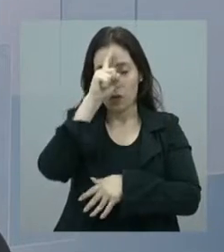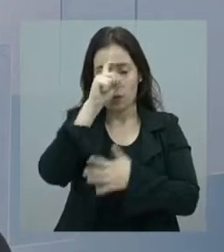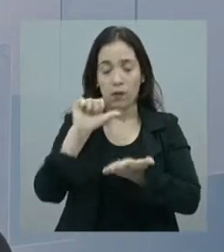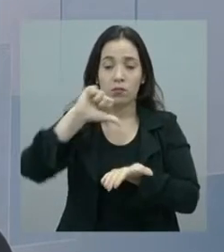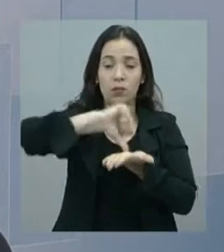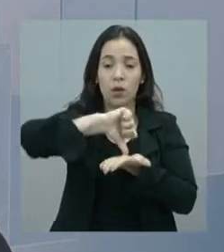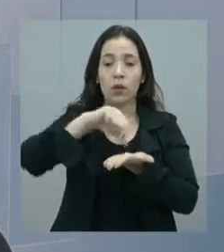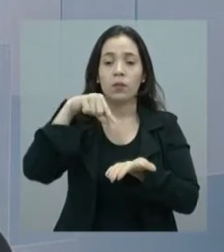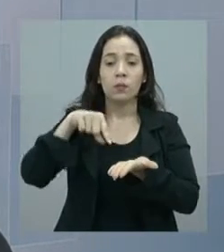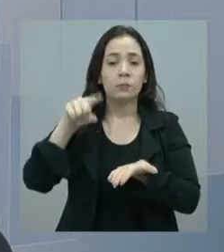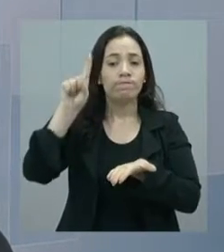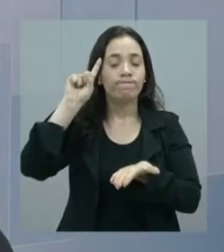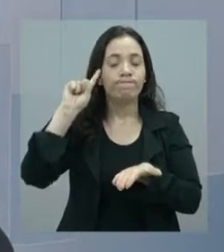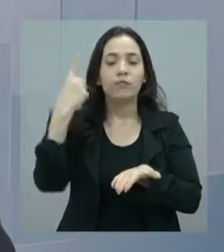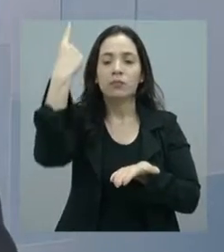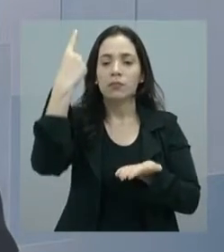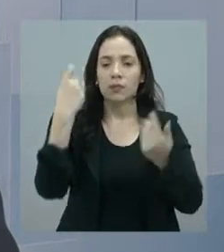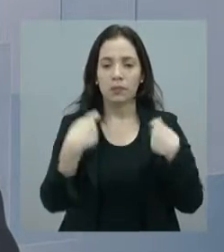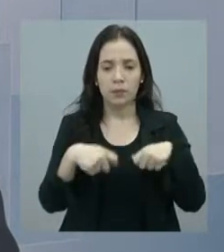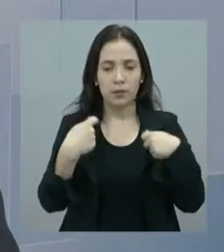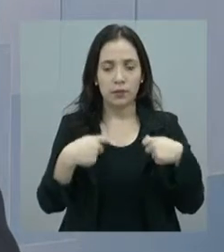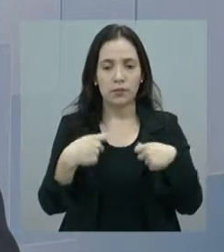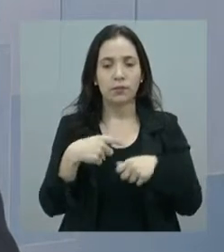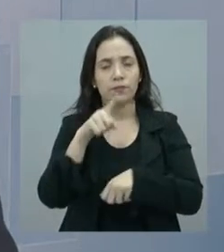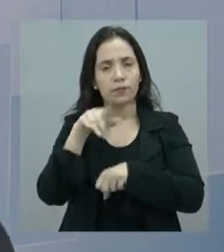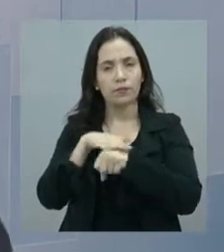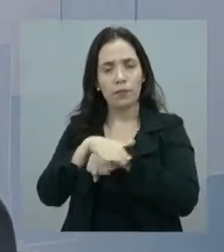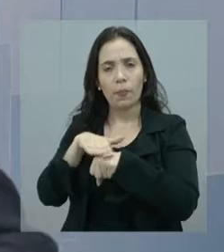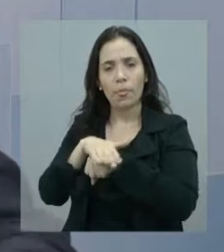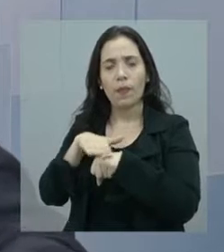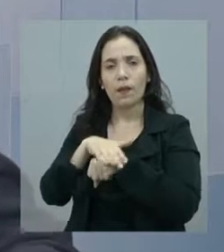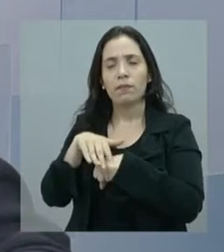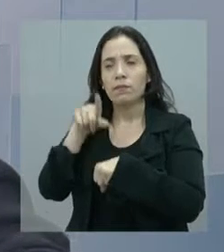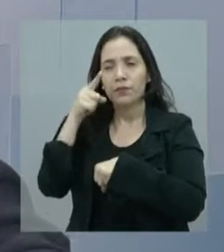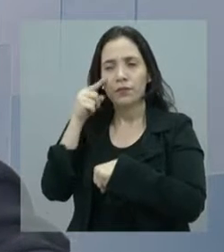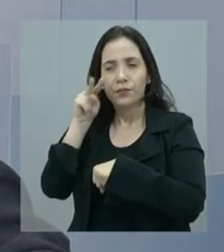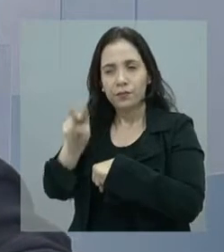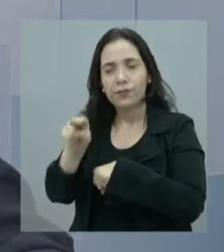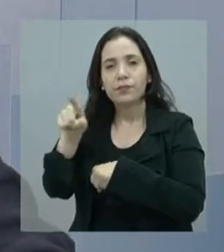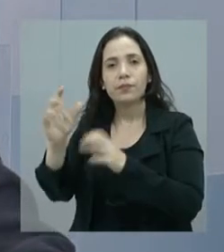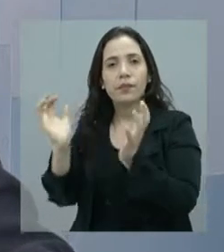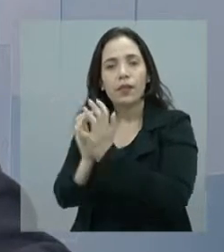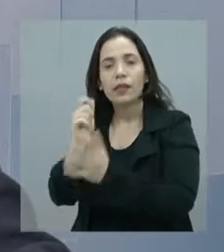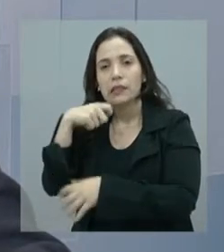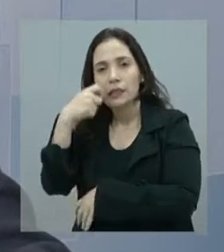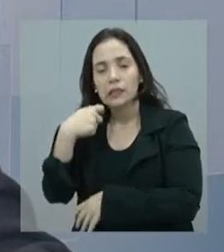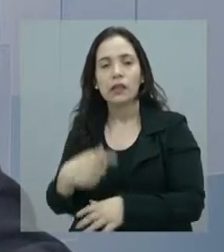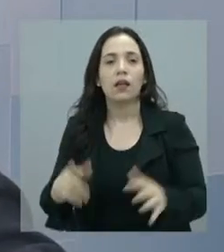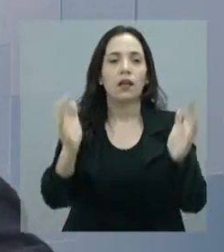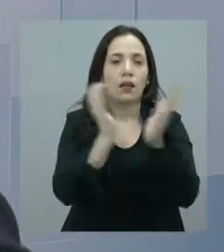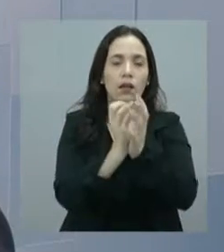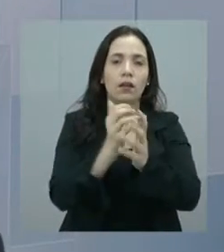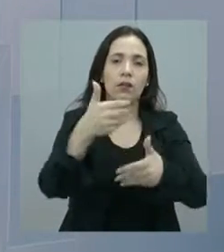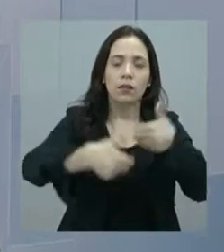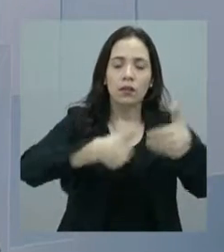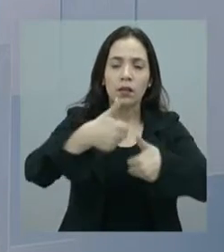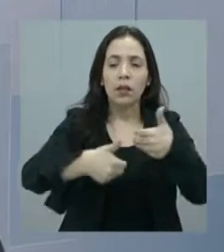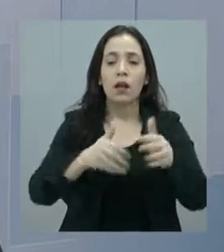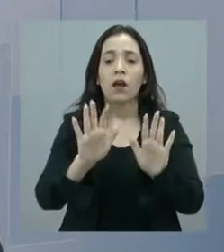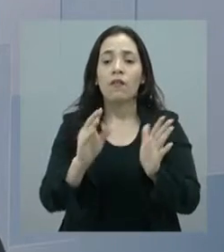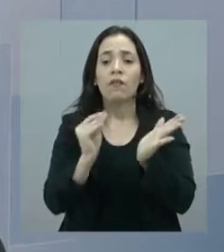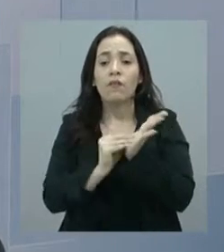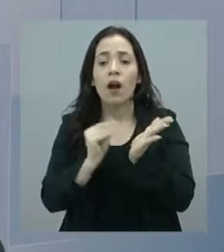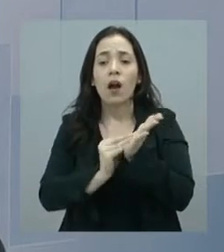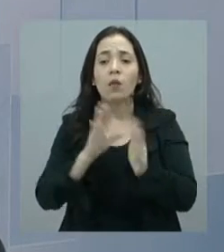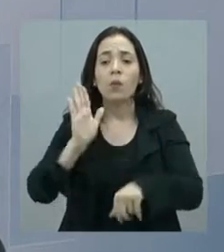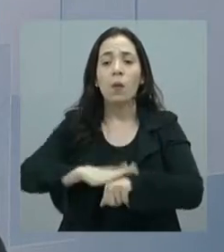tinha que estar dentro do consórcio. Você começa com a parte odontológica e com a parte de ambulatório, mas você esquece o